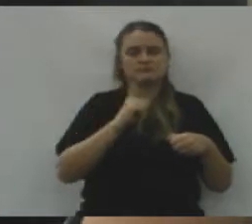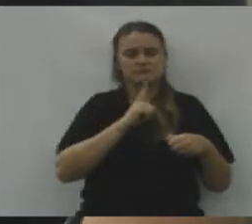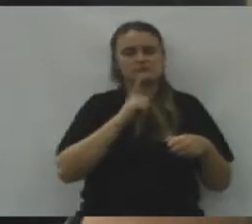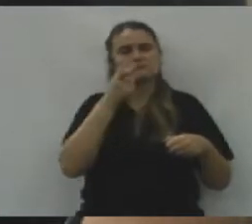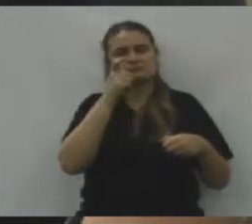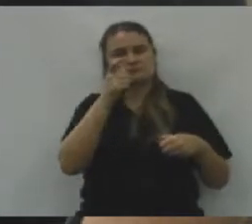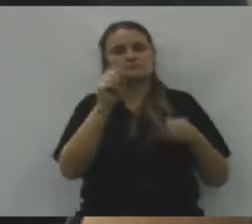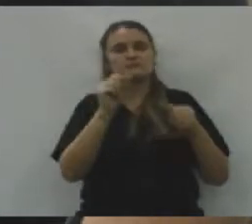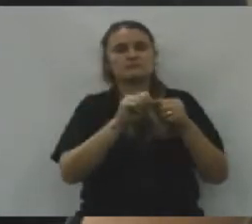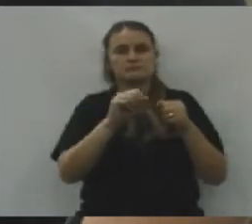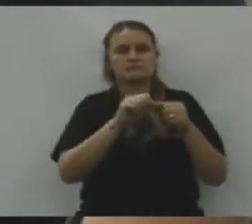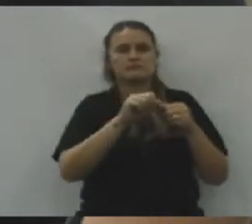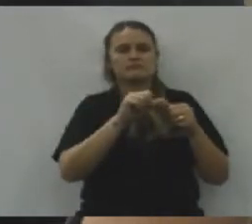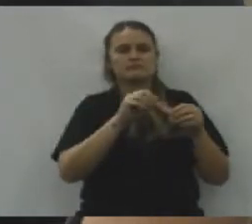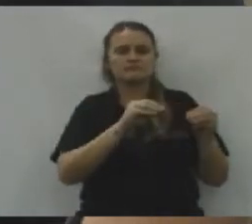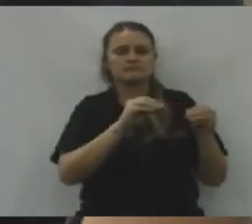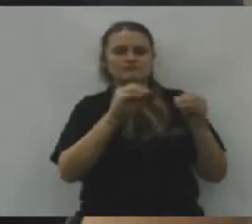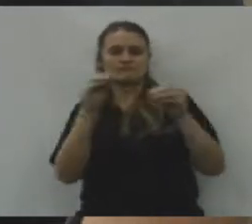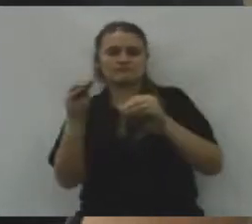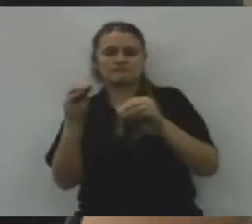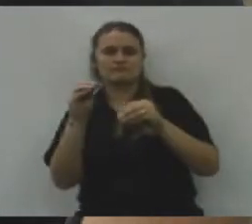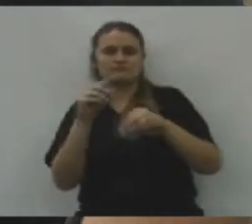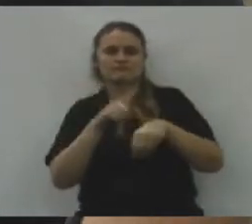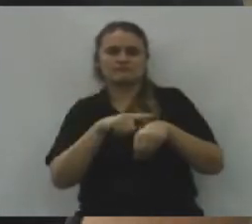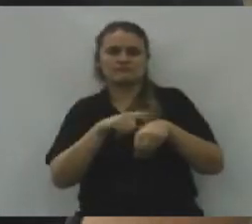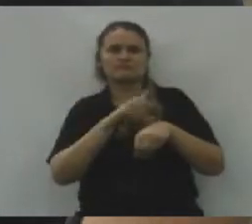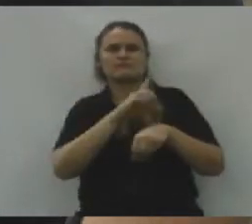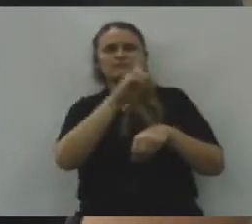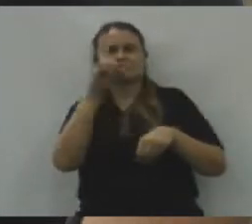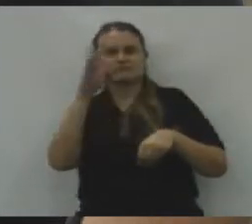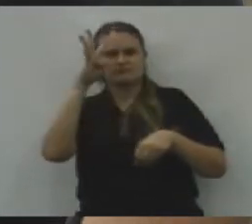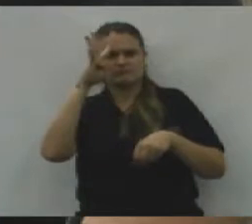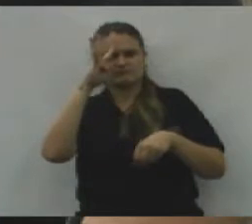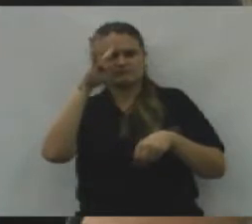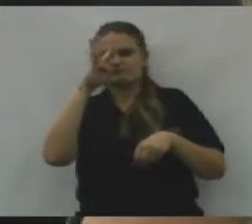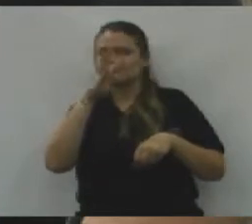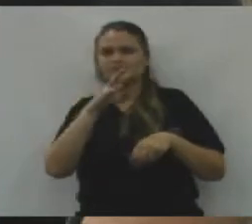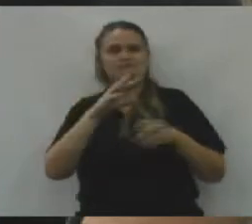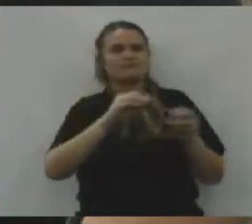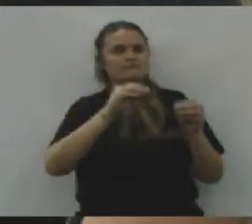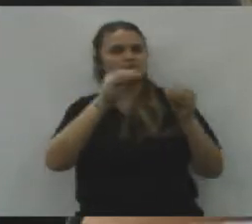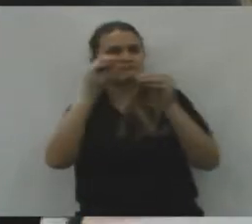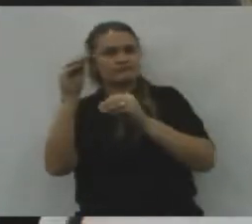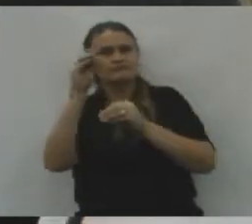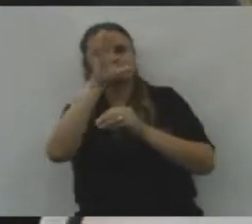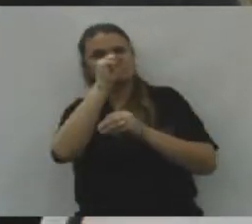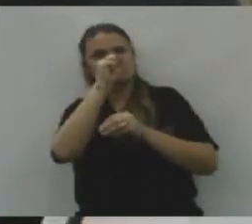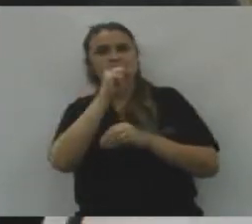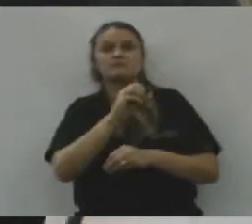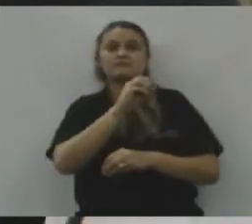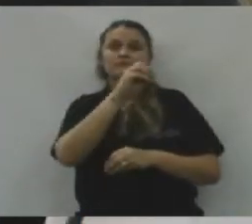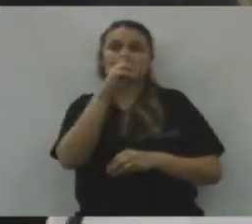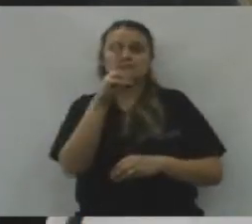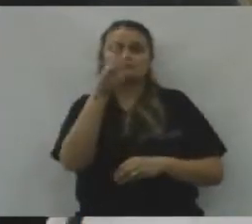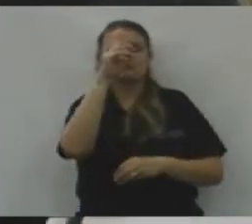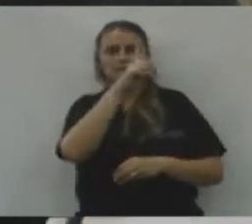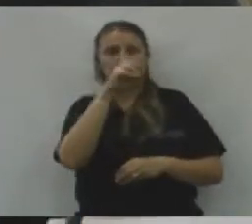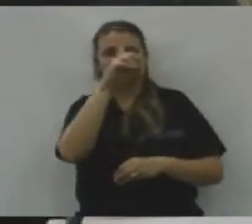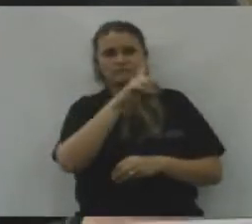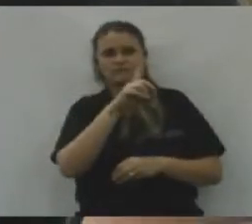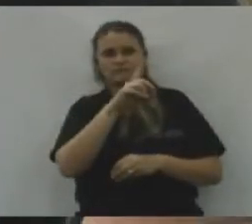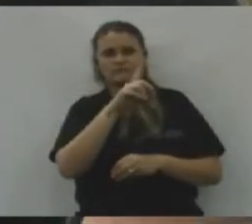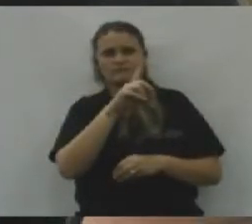interesse, daria para ser transferido desta próxima quarta-feira para o próximo sábado ou no domingo, que impactará